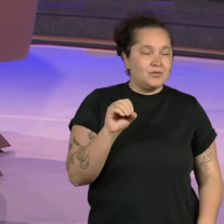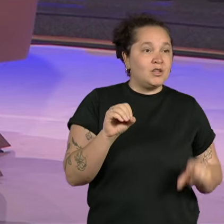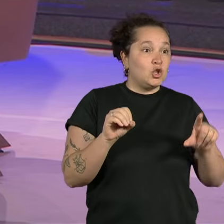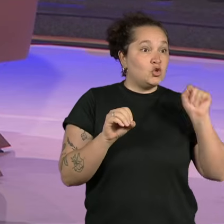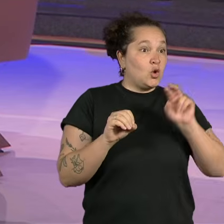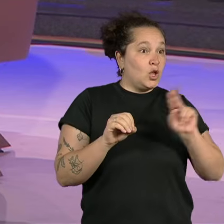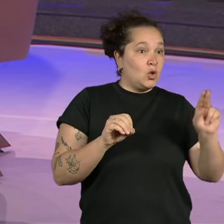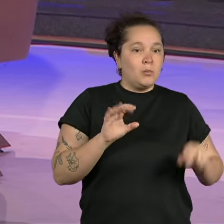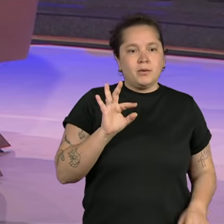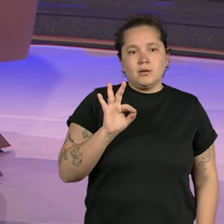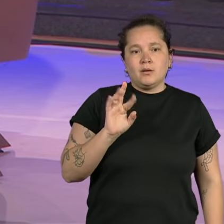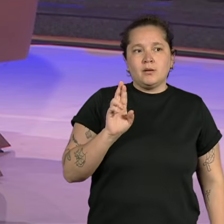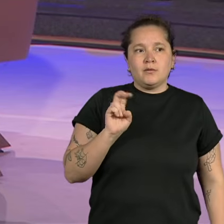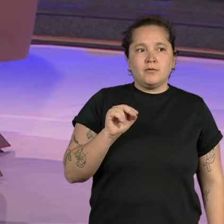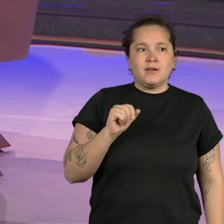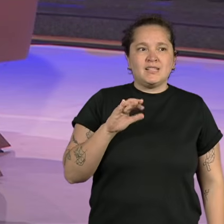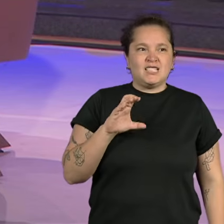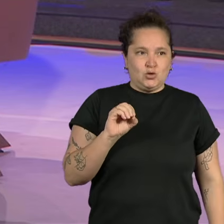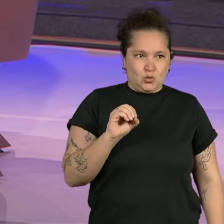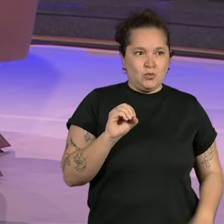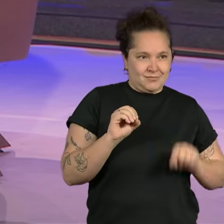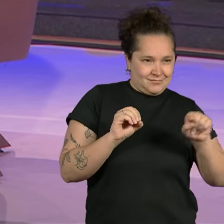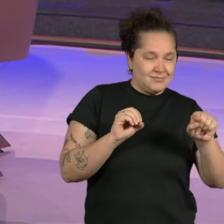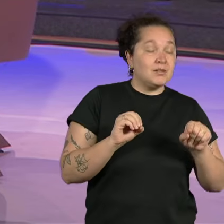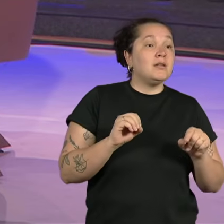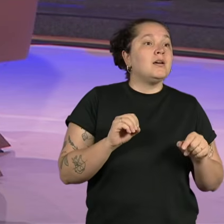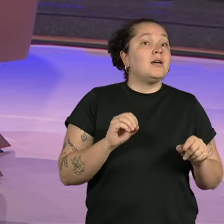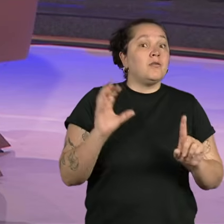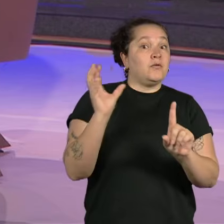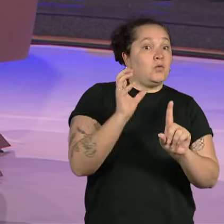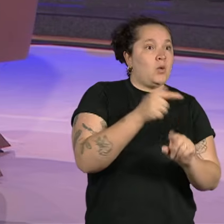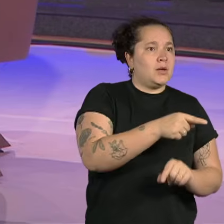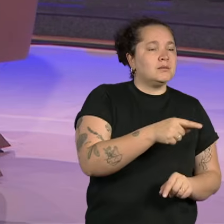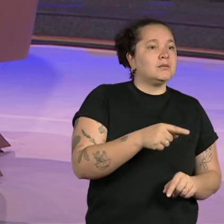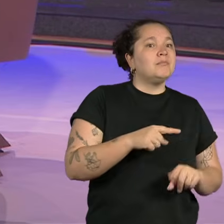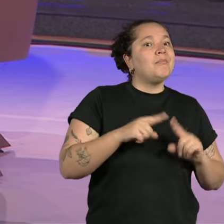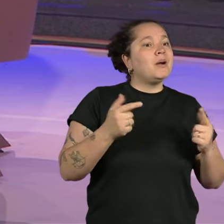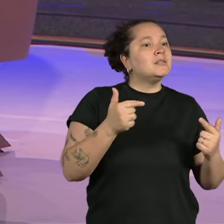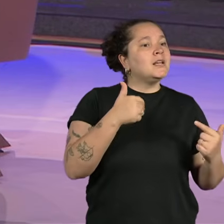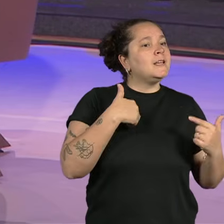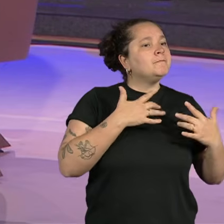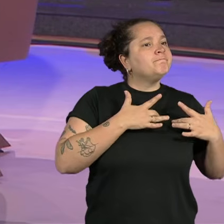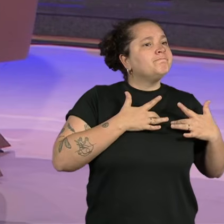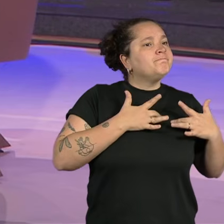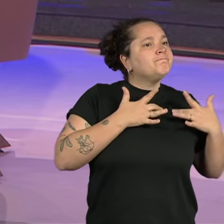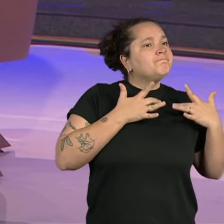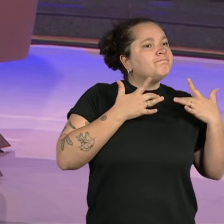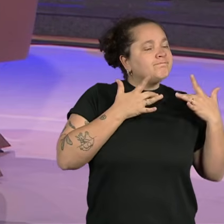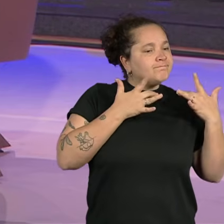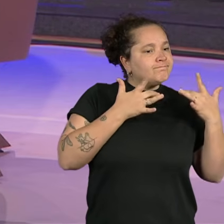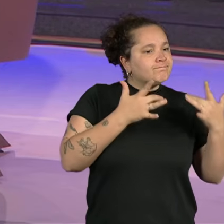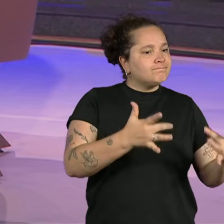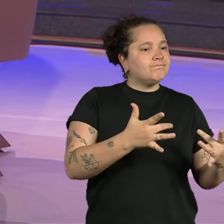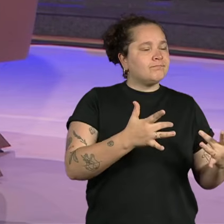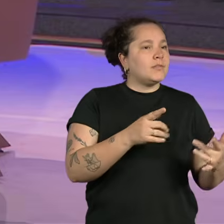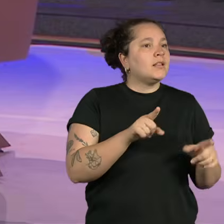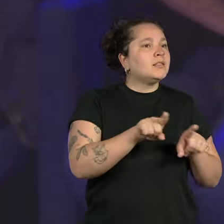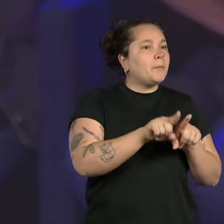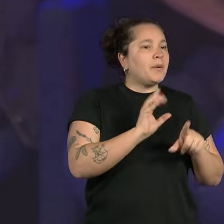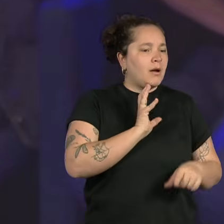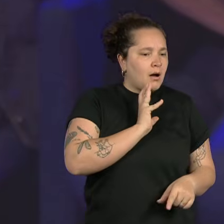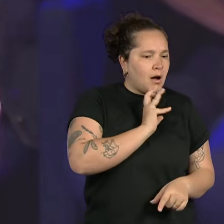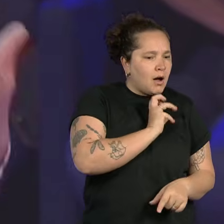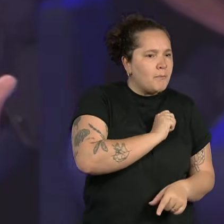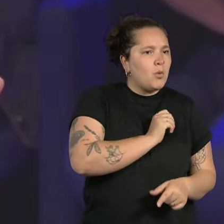né? O primeiro Papa Francisco. Mas essa bondade que ele tinha e esse amor que ele tinha